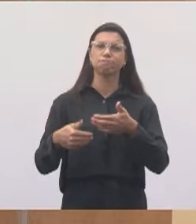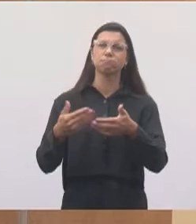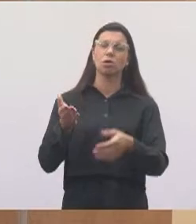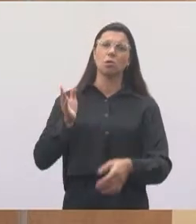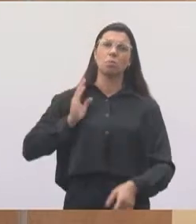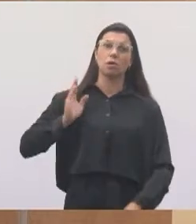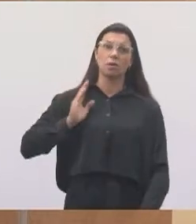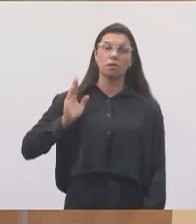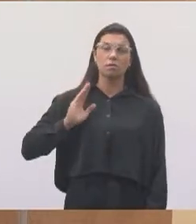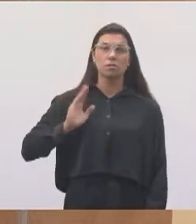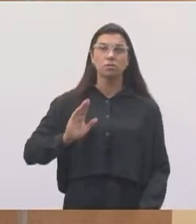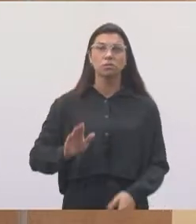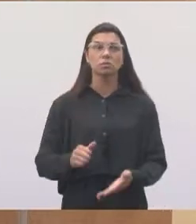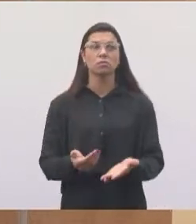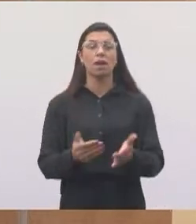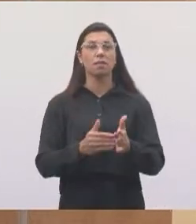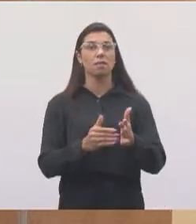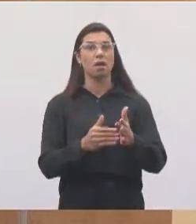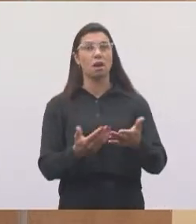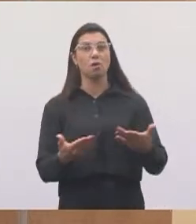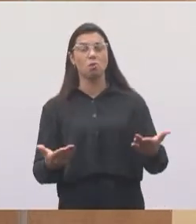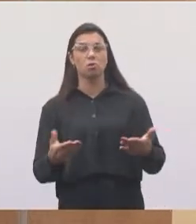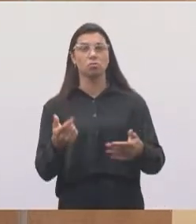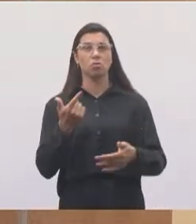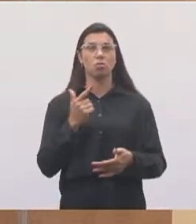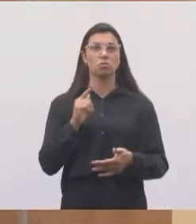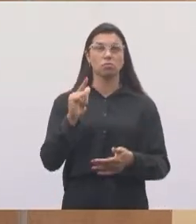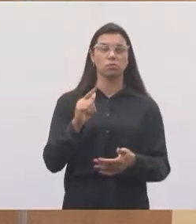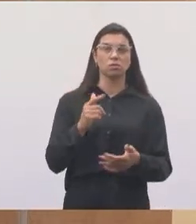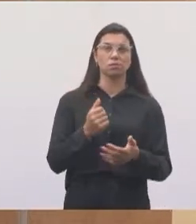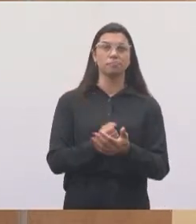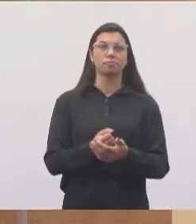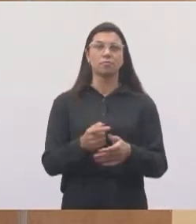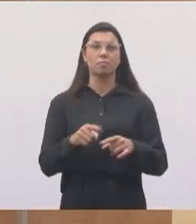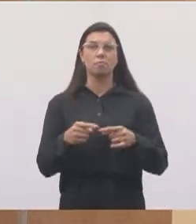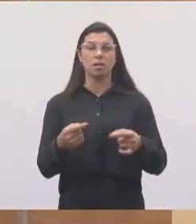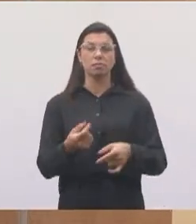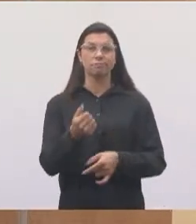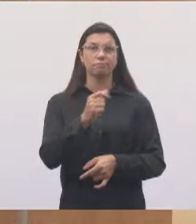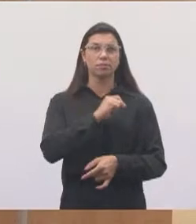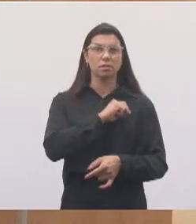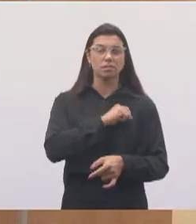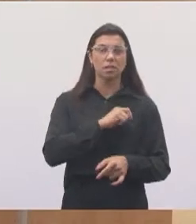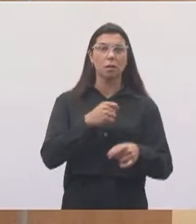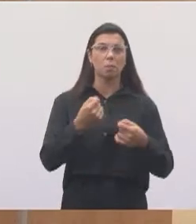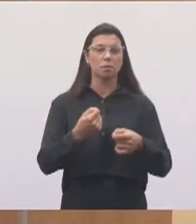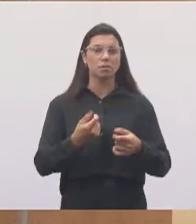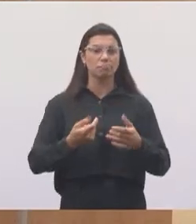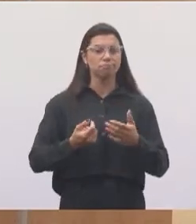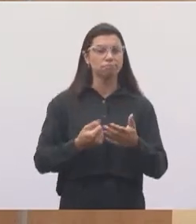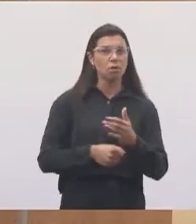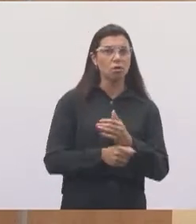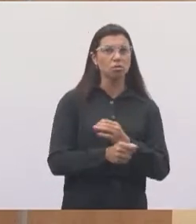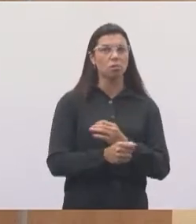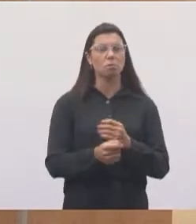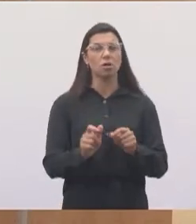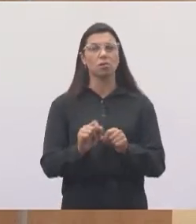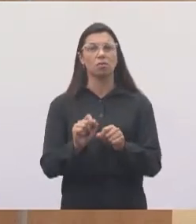as adequações à formação de reservas financeiras necessárias ao cumprimento de obrigações